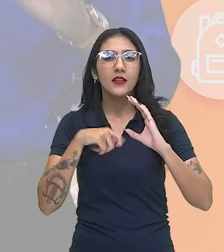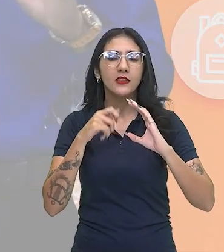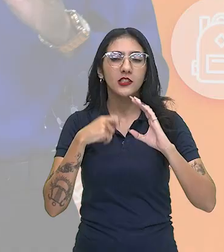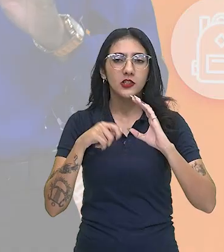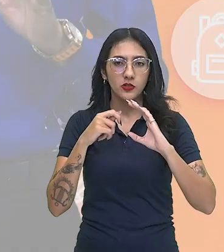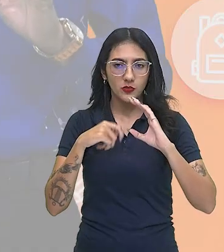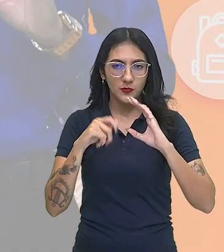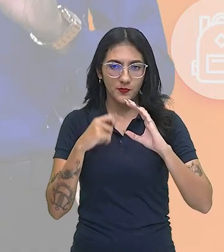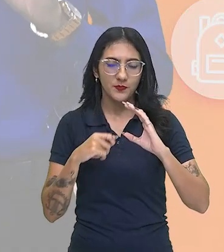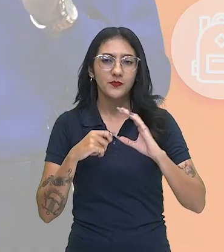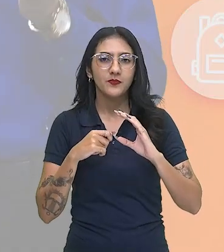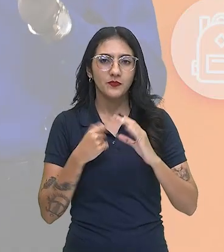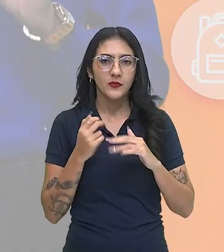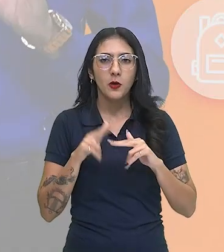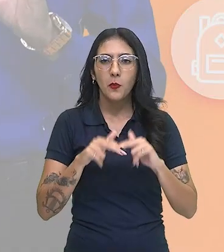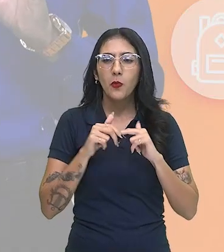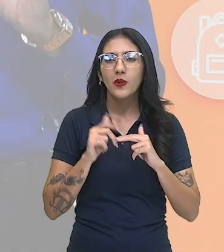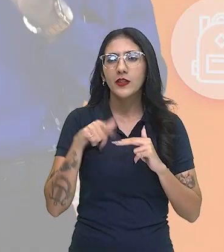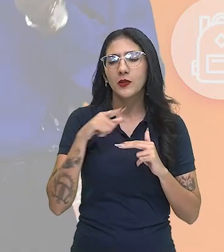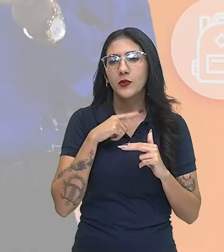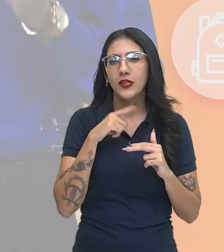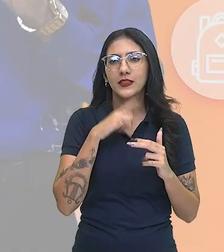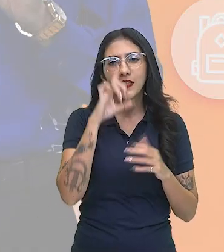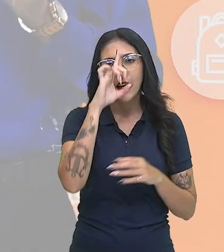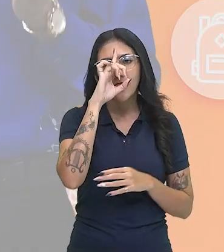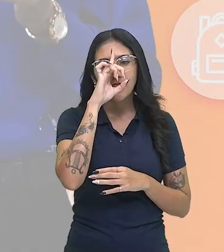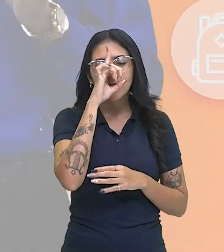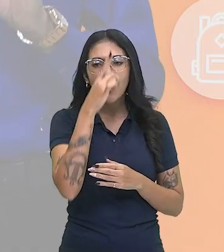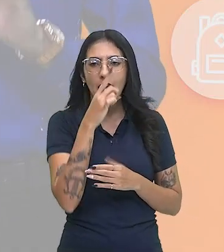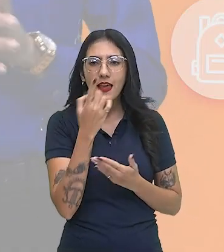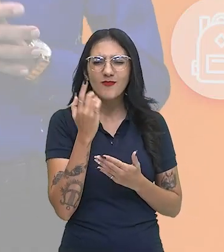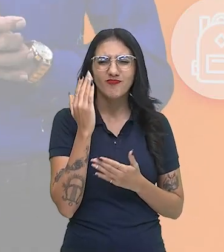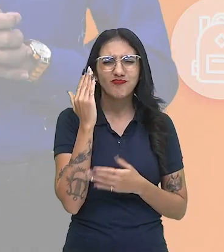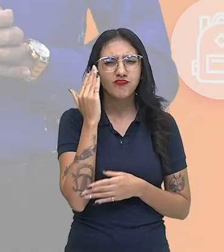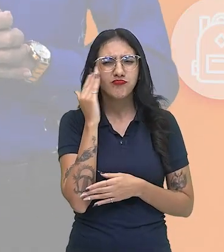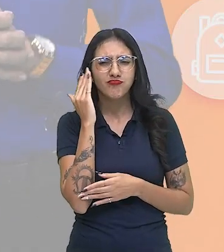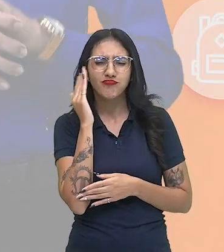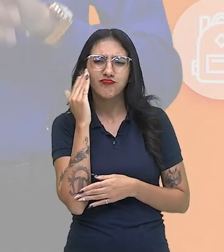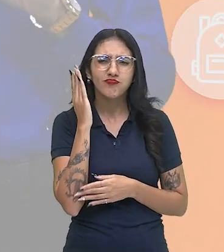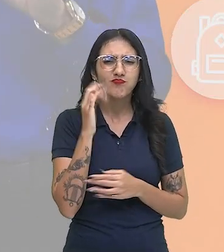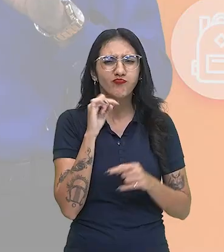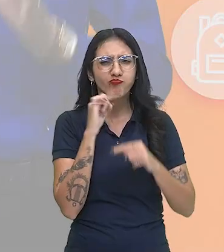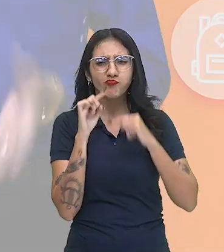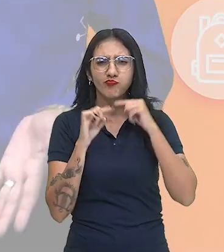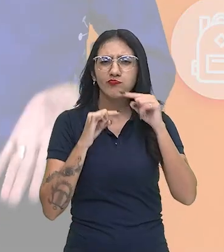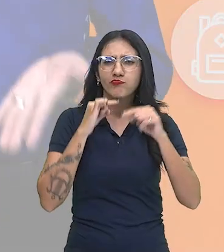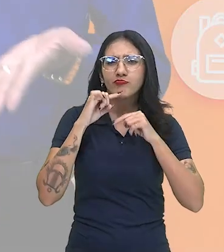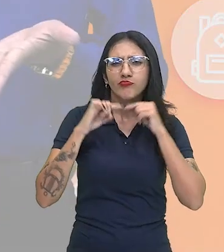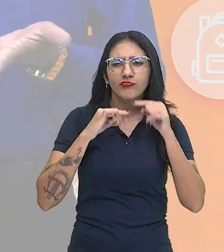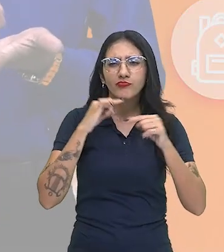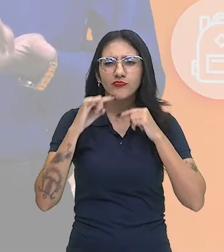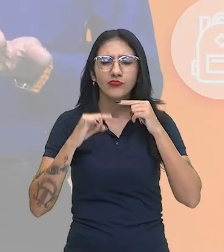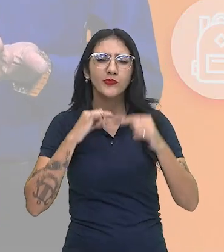privada. E por conta dessa distorção de entendimento entre este